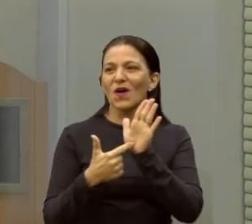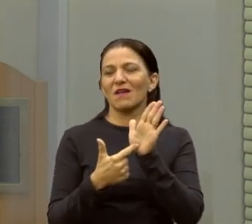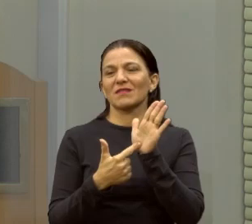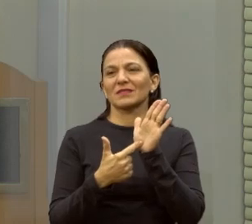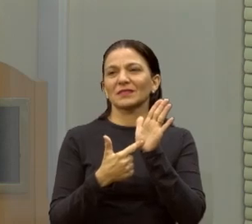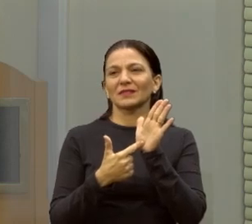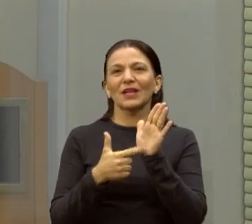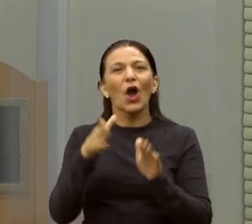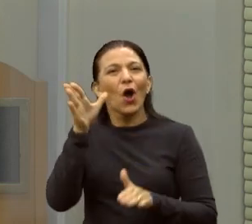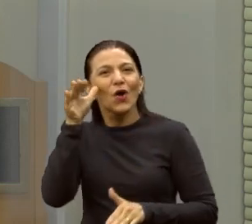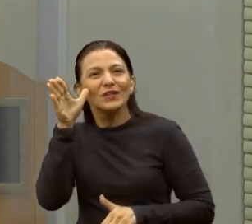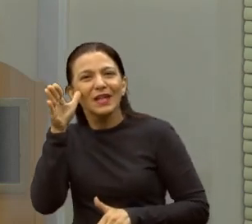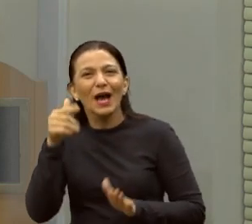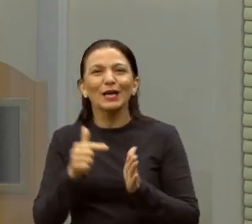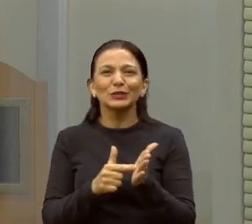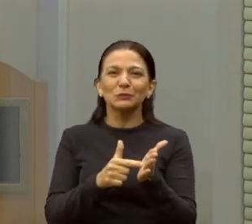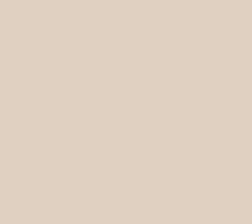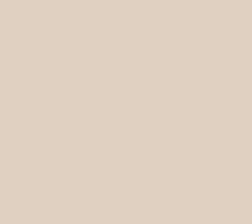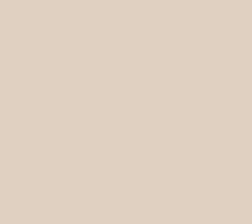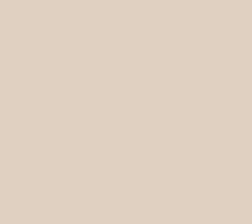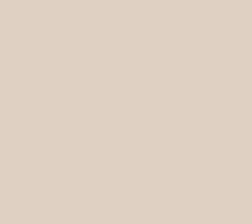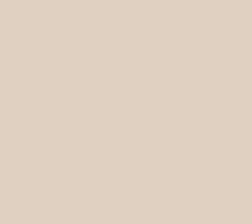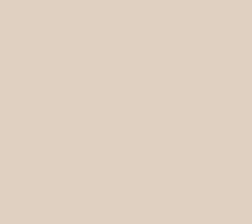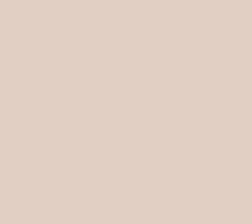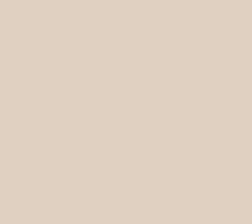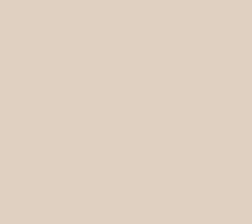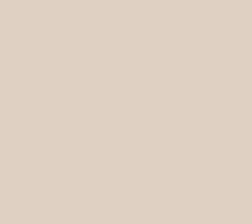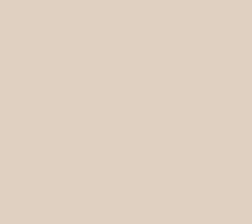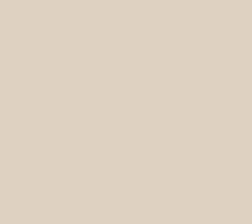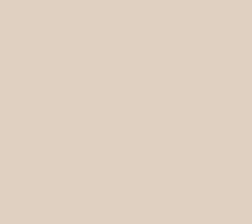que que essa curiosidade não é só minha Muito obrigado